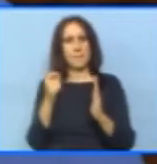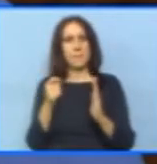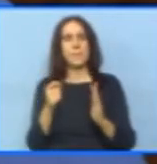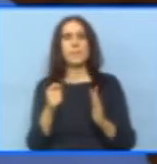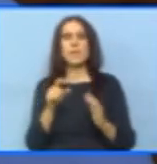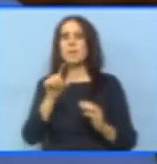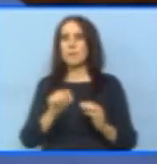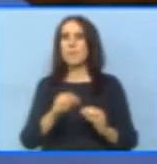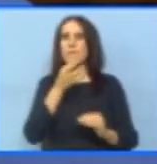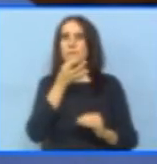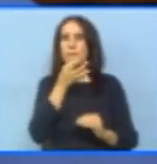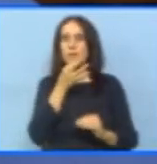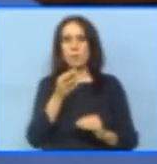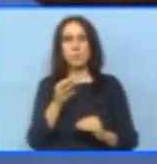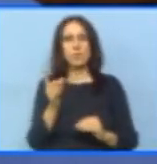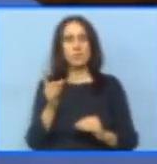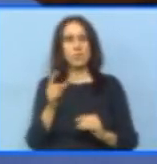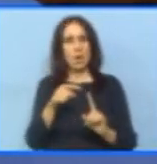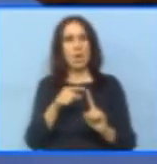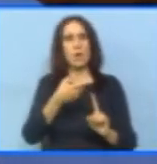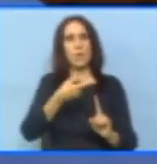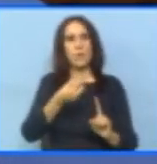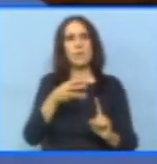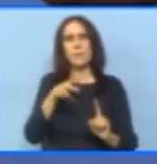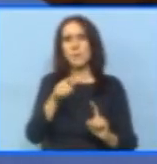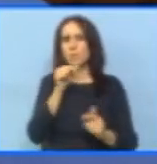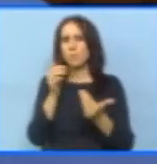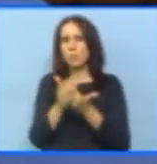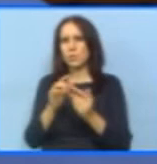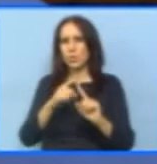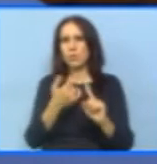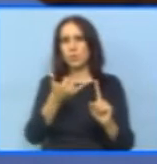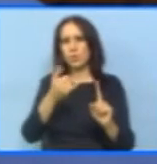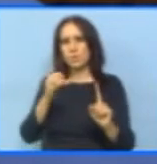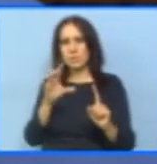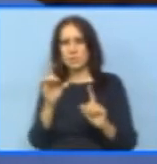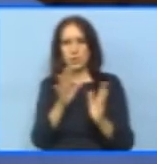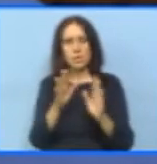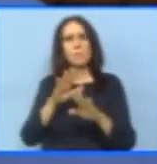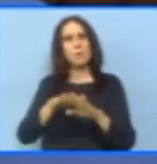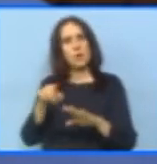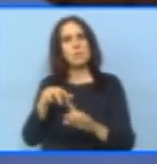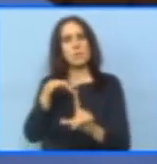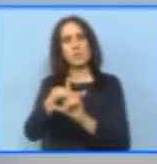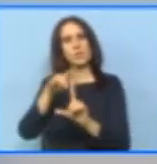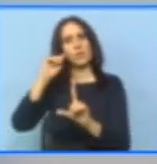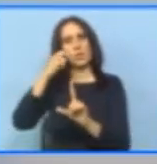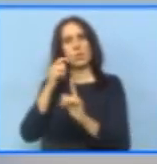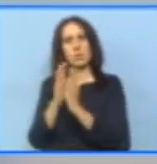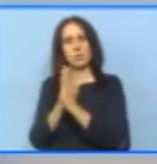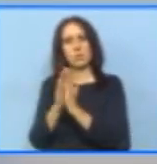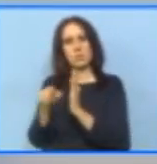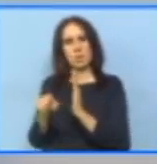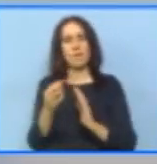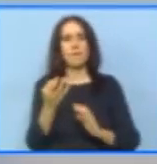E também falamos que há cerca de 90 mil mortos só no ano de 2016 relativamente a esta questão por causa de uma perseguição religiosa. Portanto, são